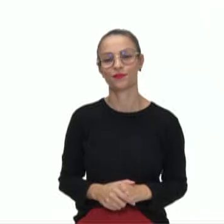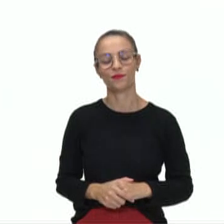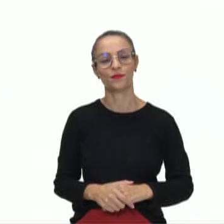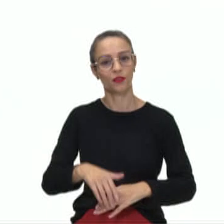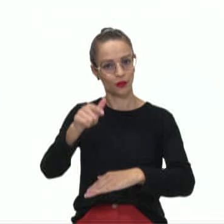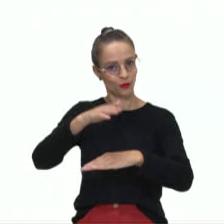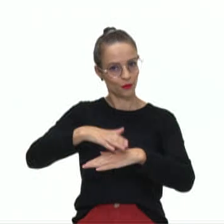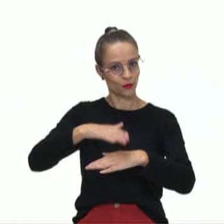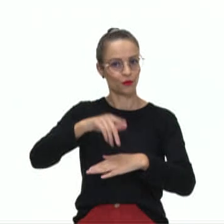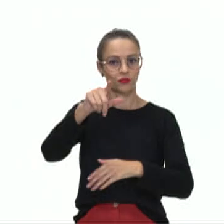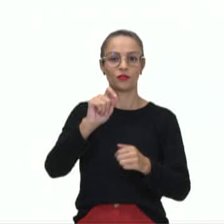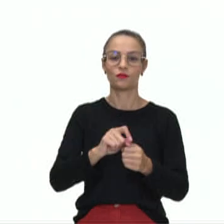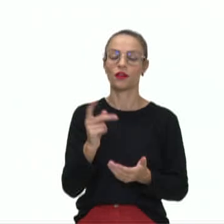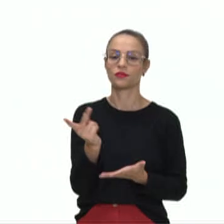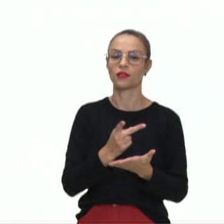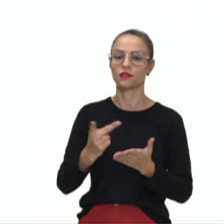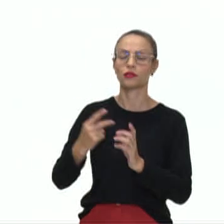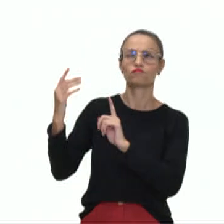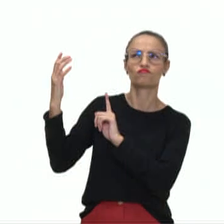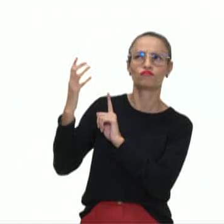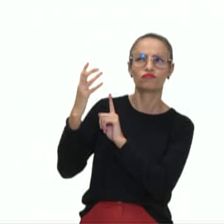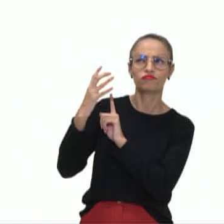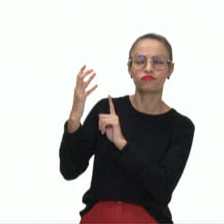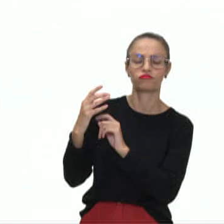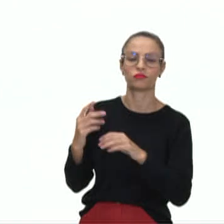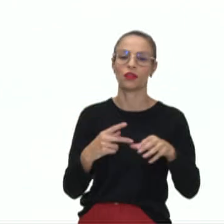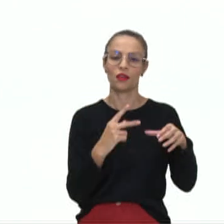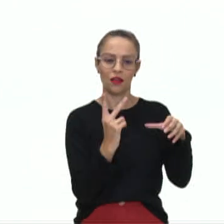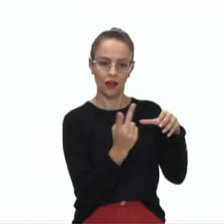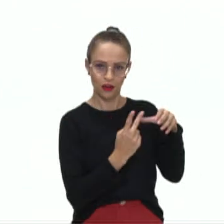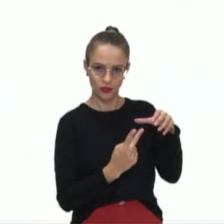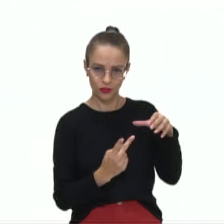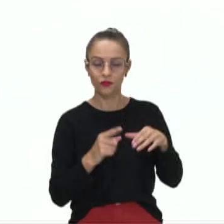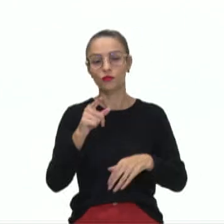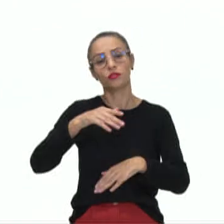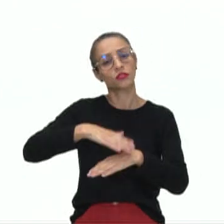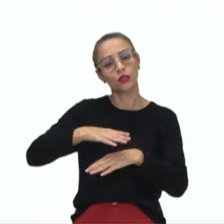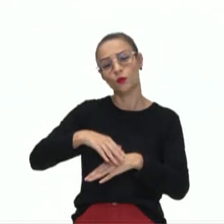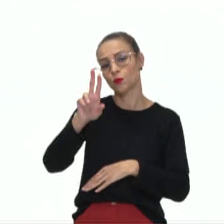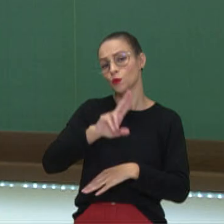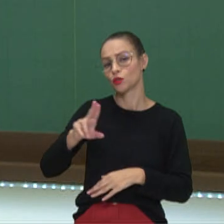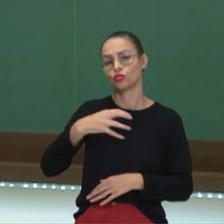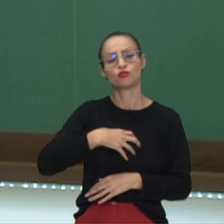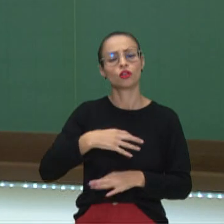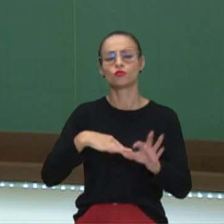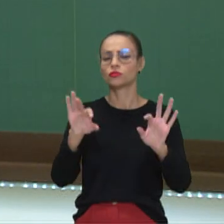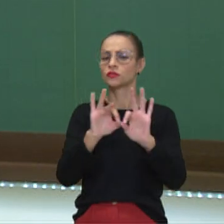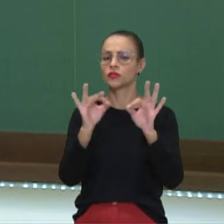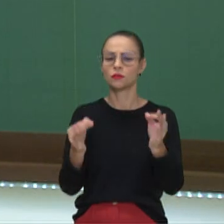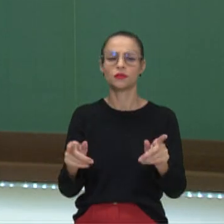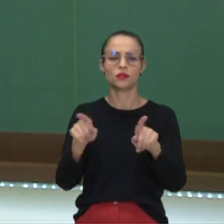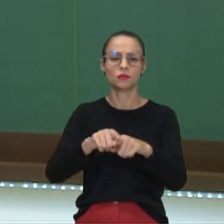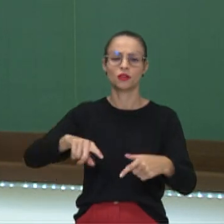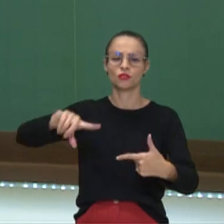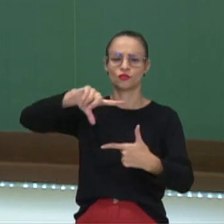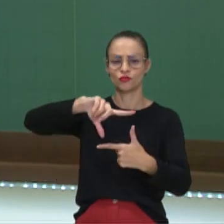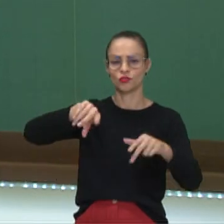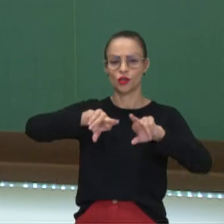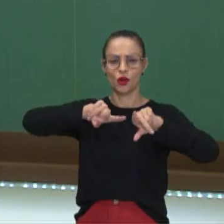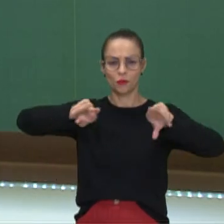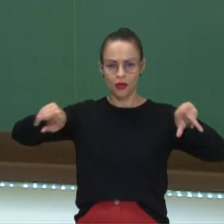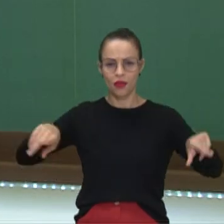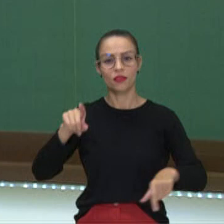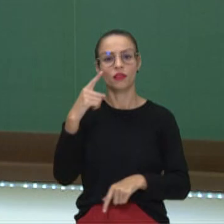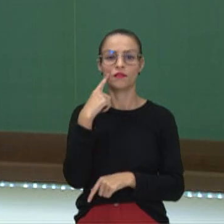faça um desenho inspirado na arte rupestre, né? Utilize formas simples e geométricas, como a gente viu ali nas imagens, né? Então, a gente